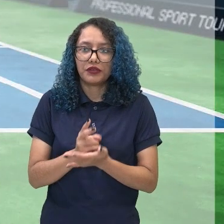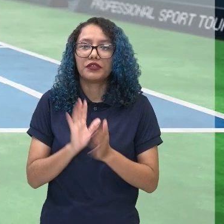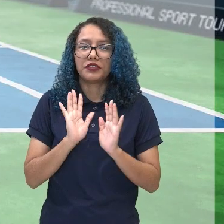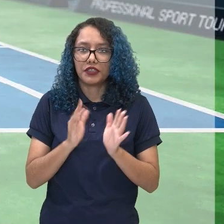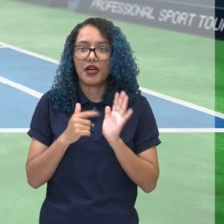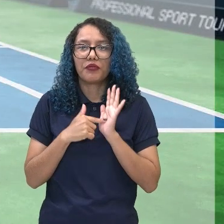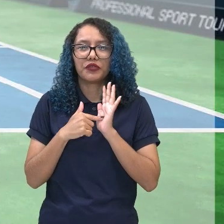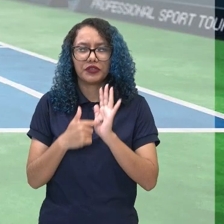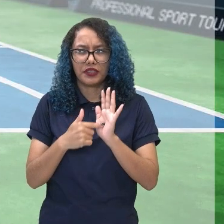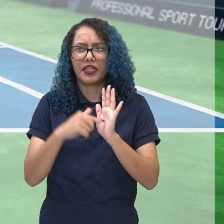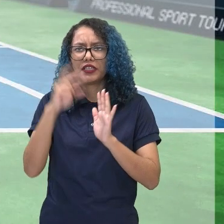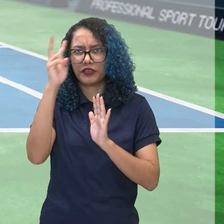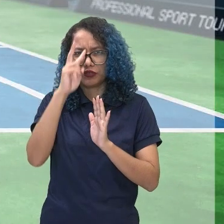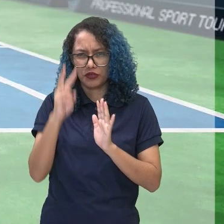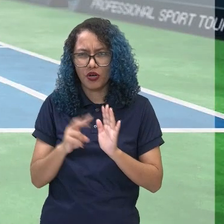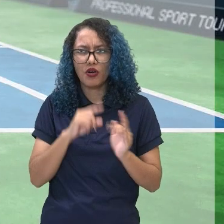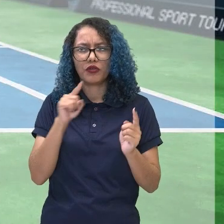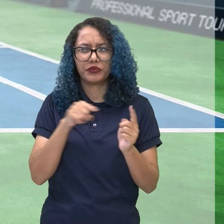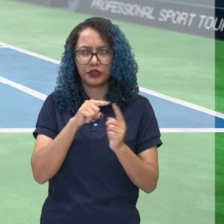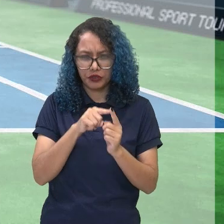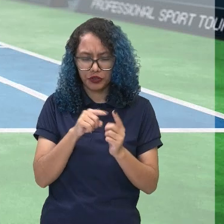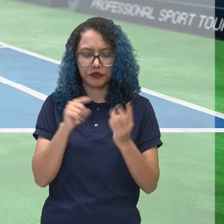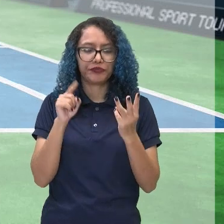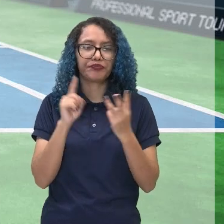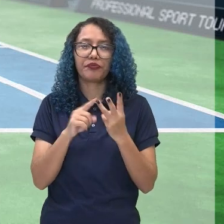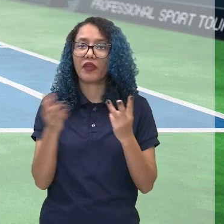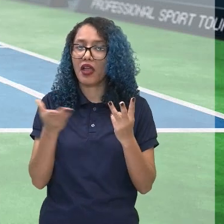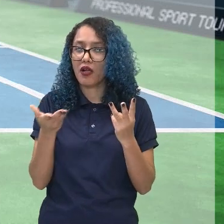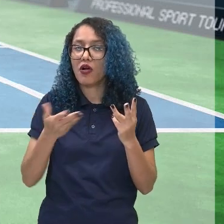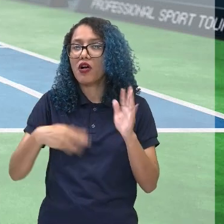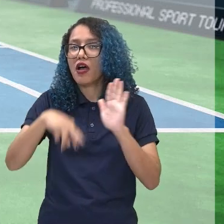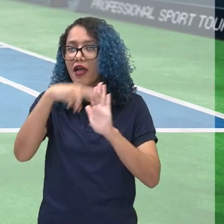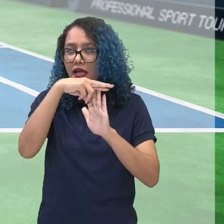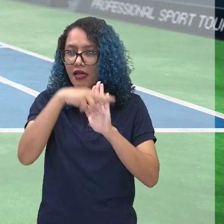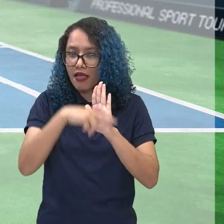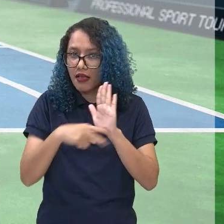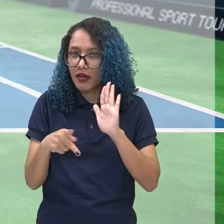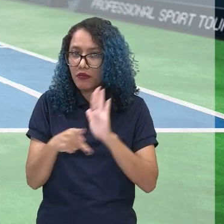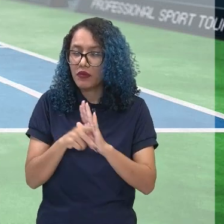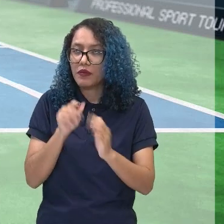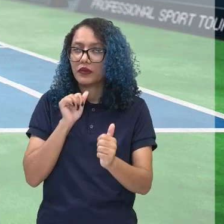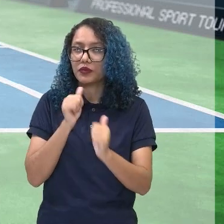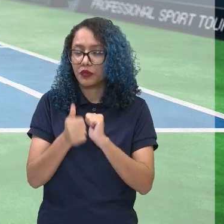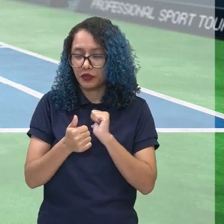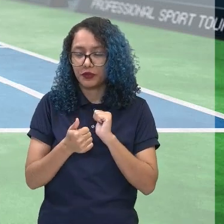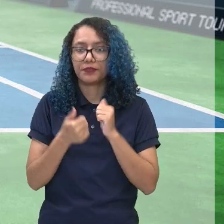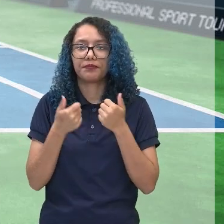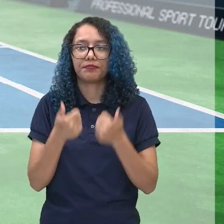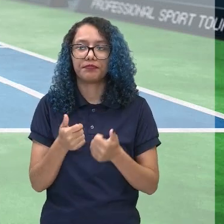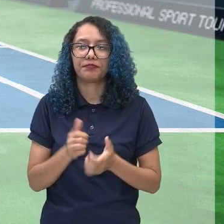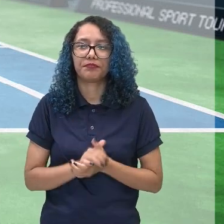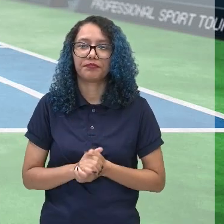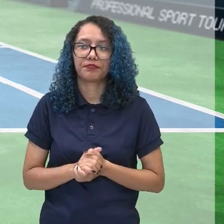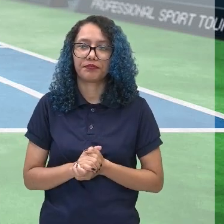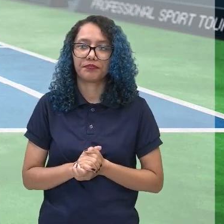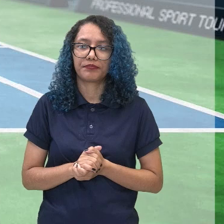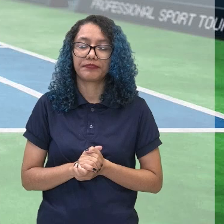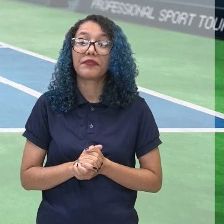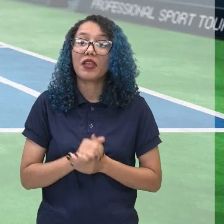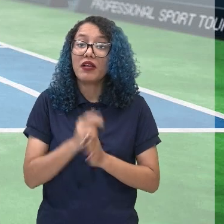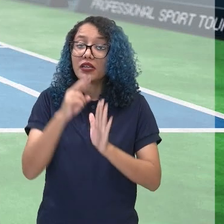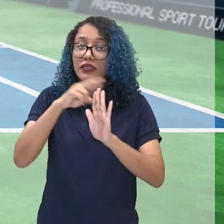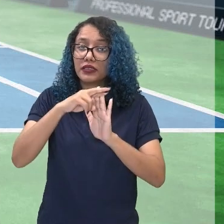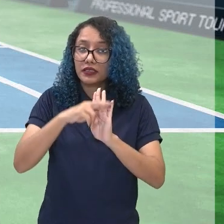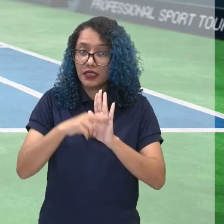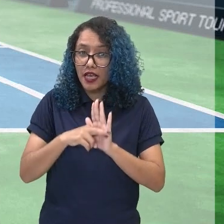história, o objetivo, nós vamos compreender um pouco das regras desse esporte, tá bom? As regras do tênis de quadra, elas